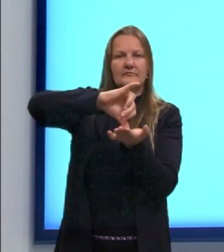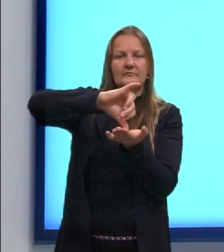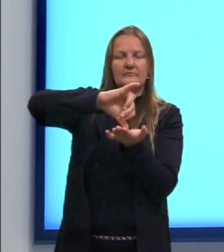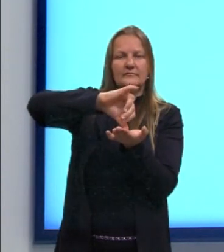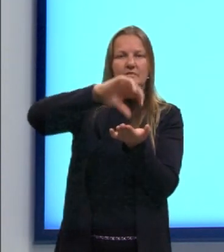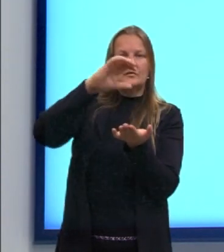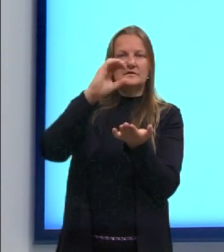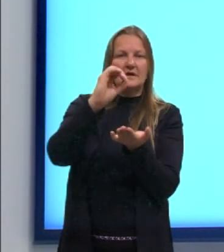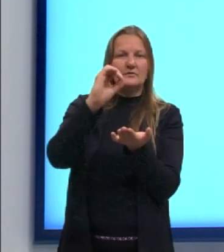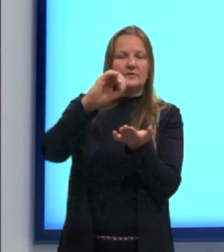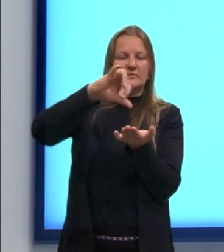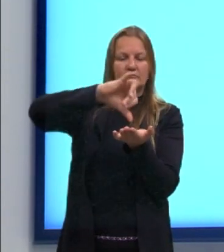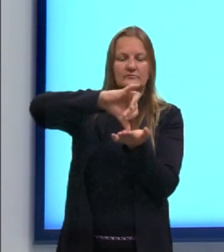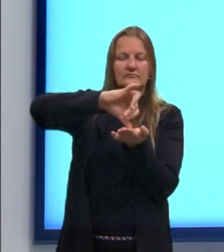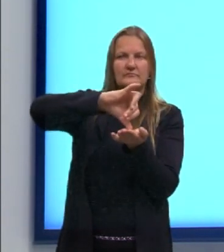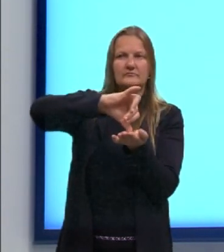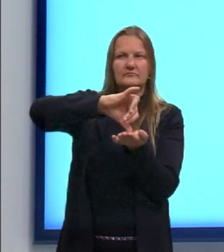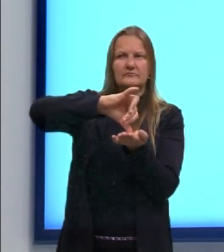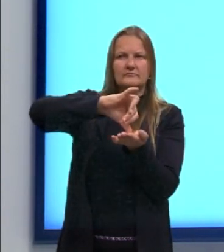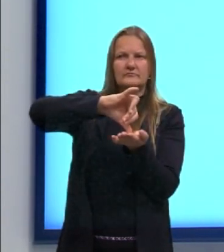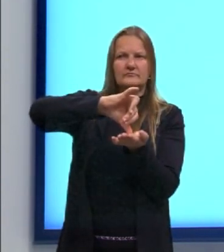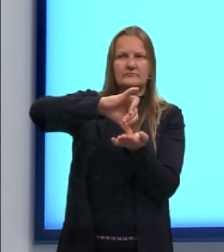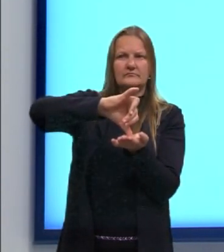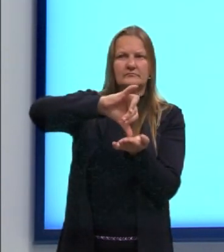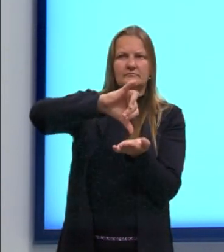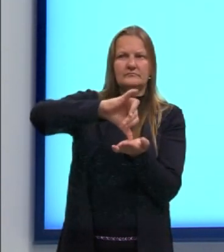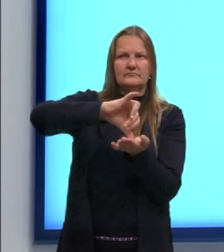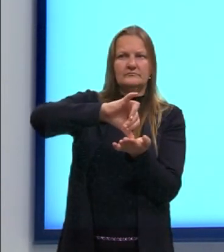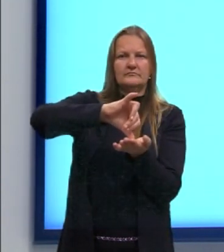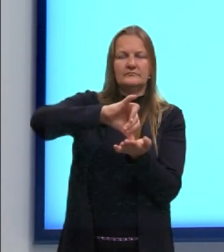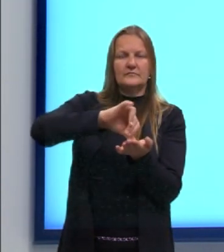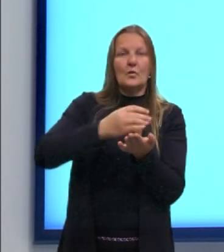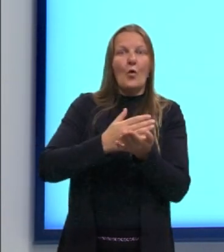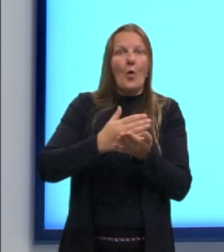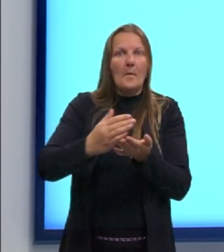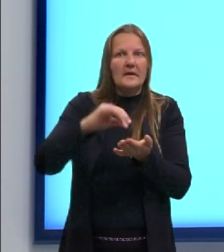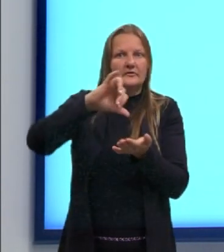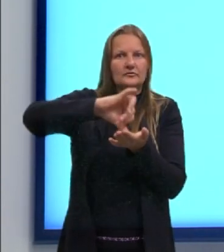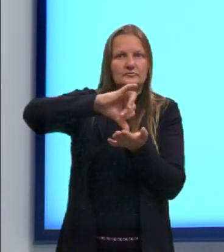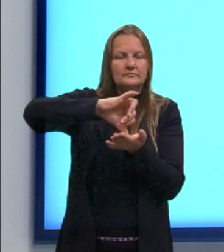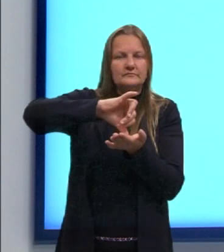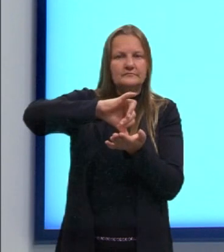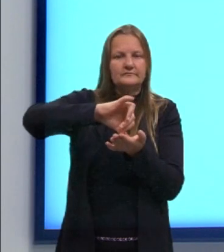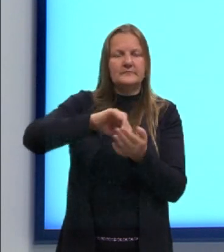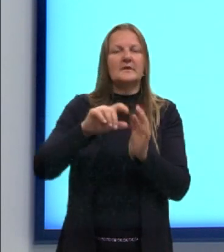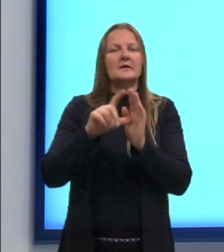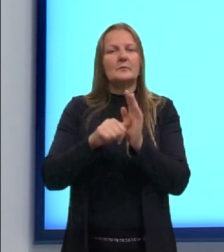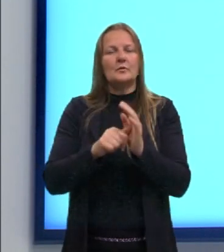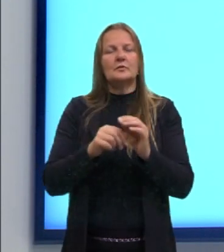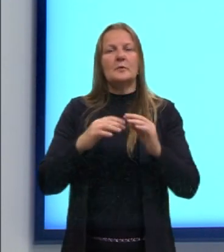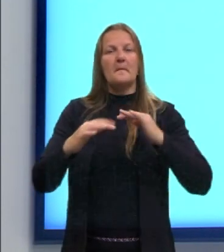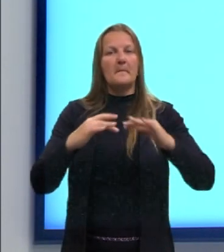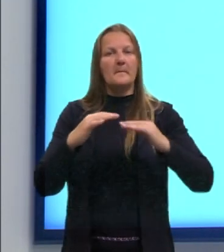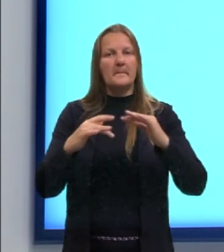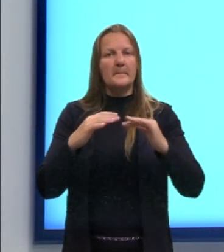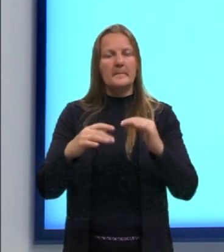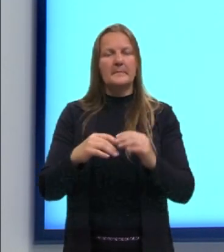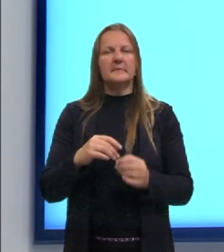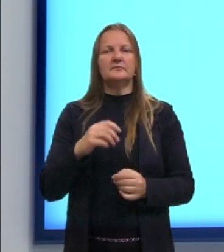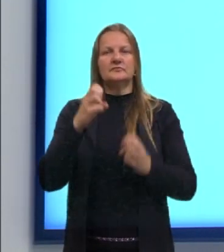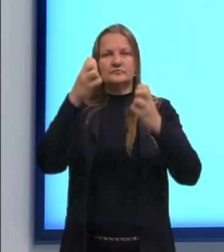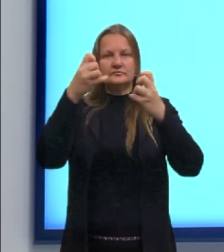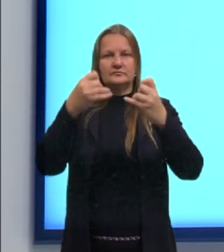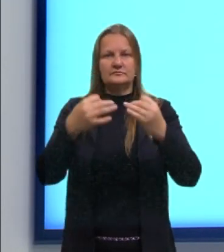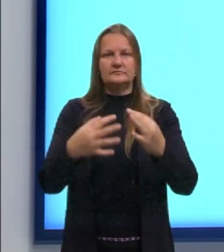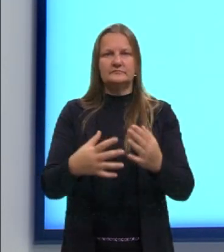00, as coordenadas 00, que seria a origem. Após a sequência de movimentos descrita,